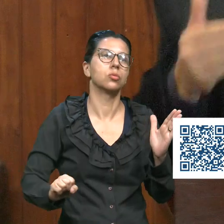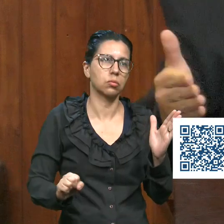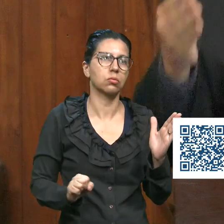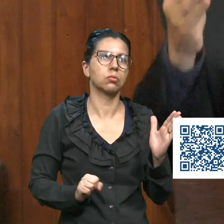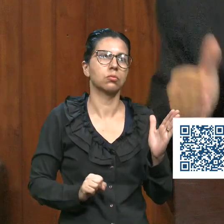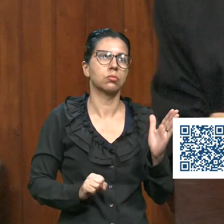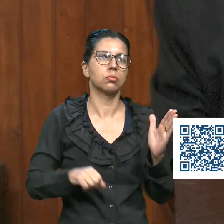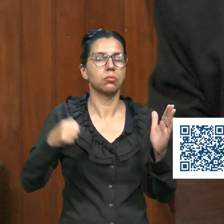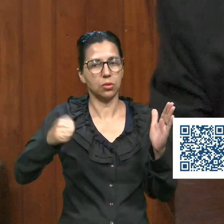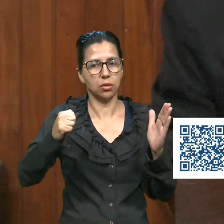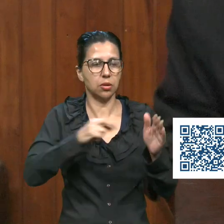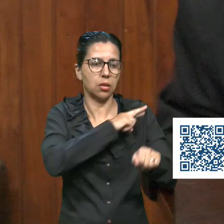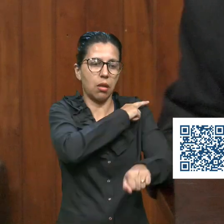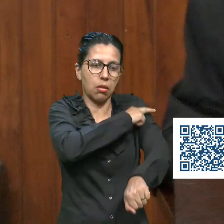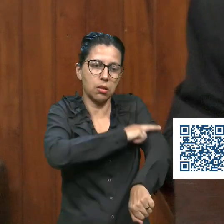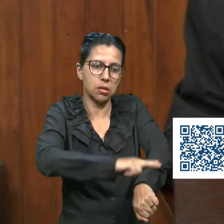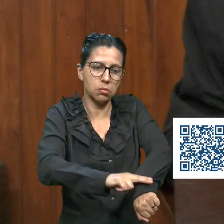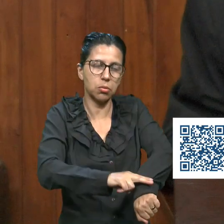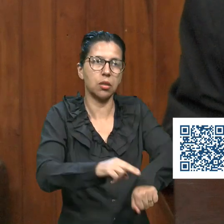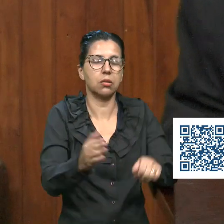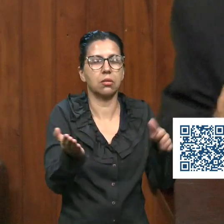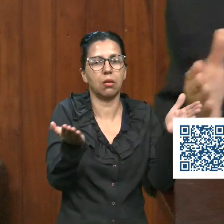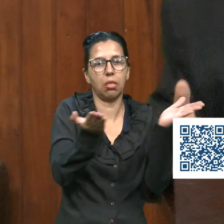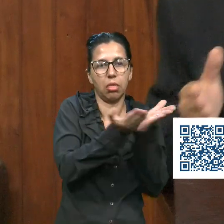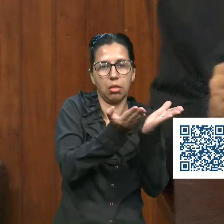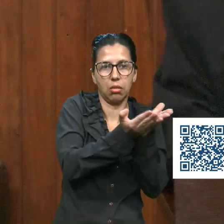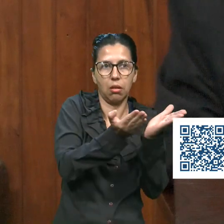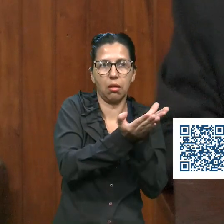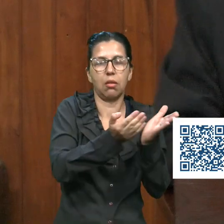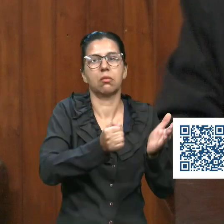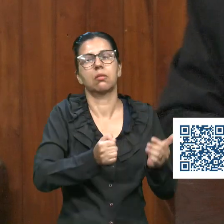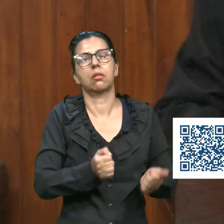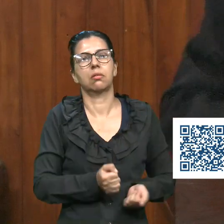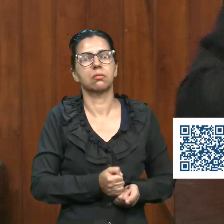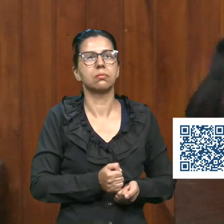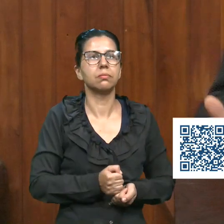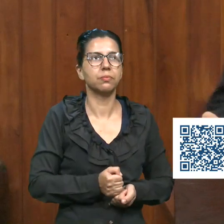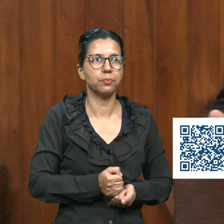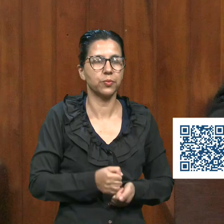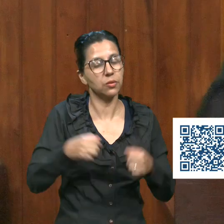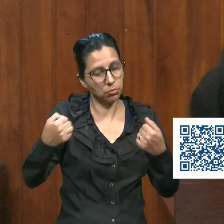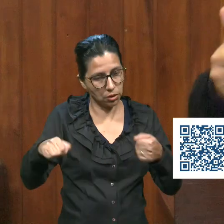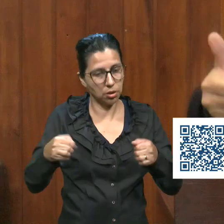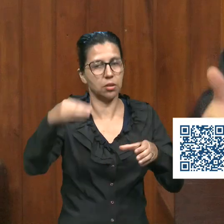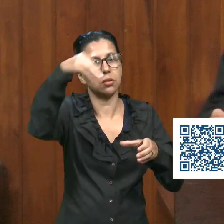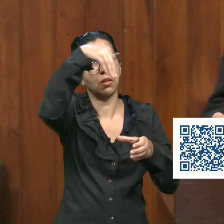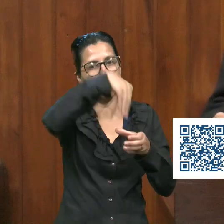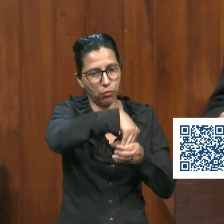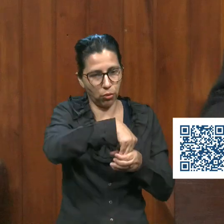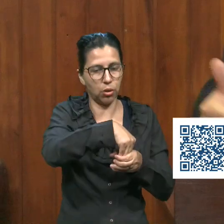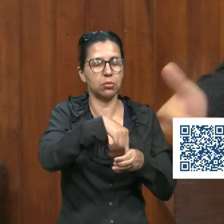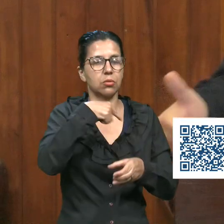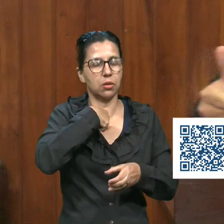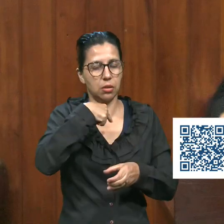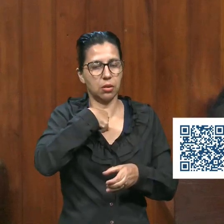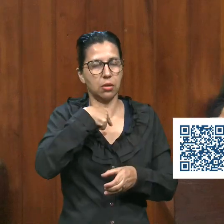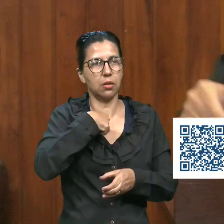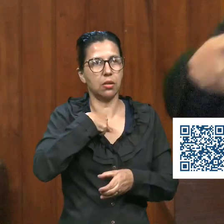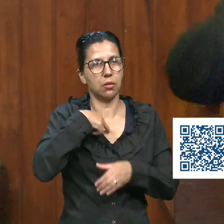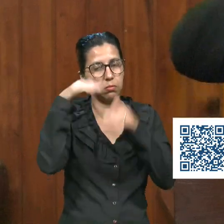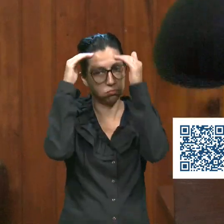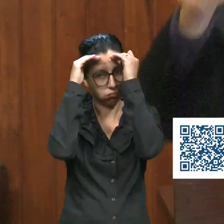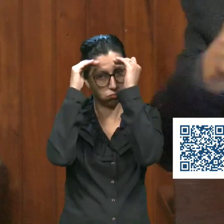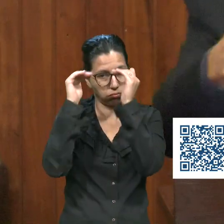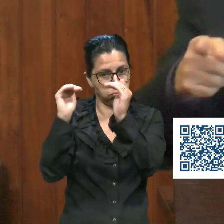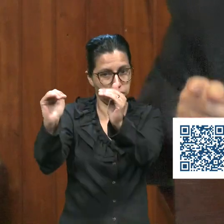em respeito e em homenagem às nossas tradições de natureza conservadoras e cristãs. É assim que voto, é assim que me posiciono, respeitando o